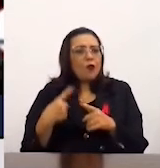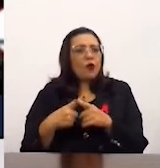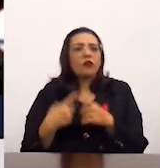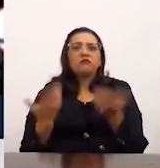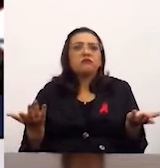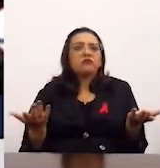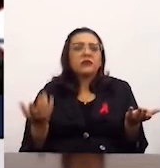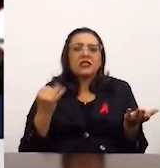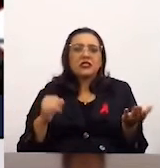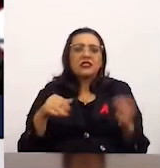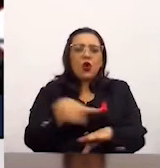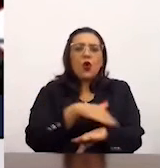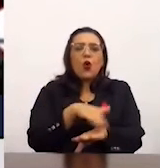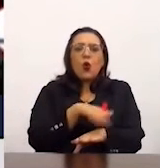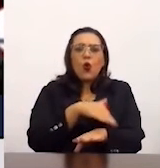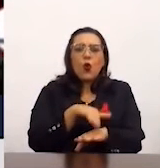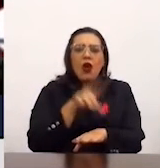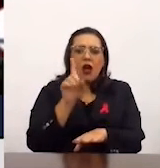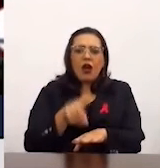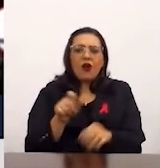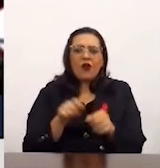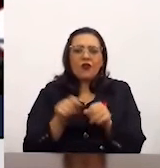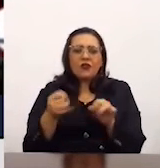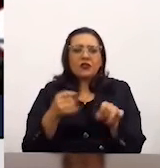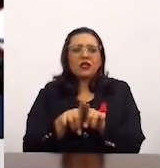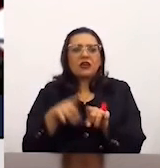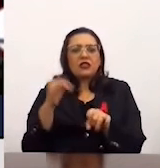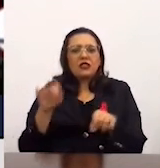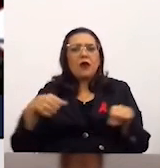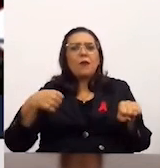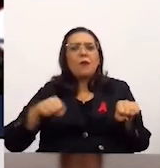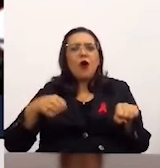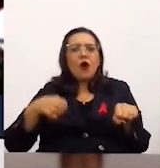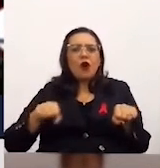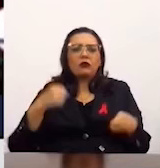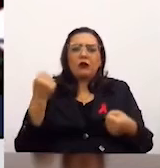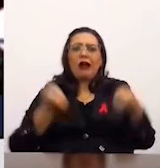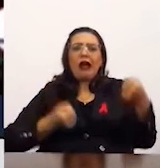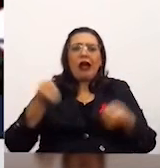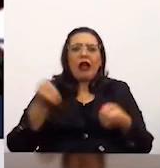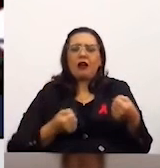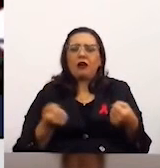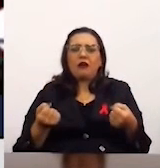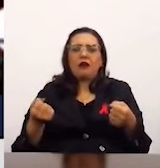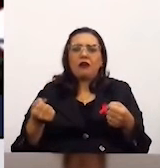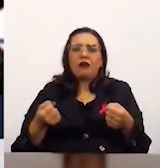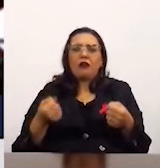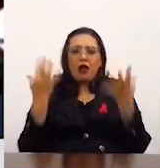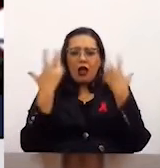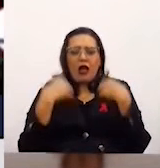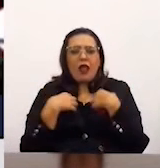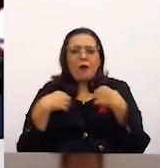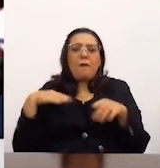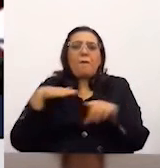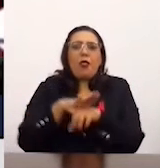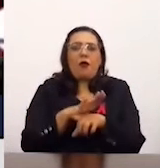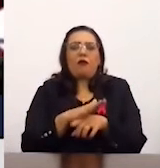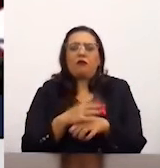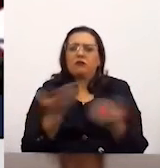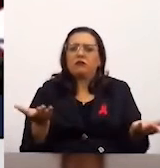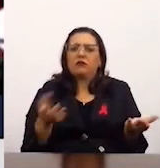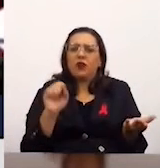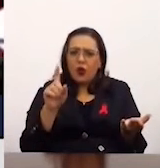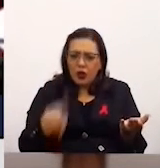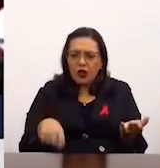pública não é local de animal. O cara está passando de moto, de carro, atropela um animal. De certa forma, a culpa é do dono